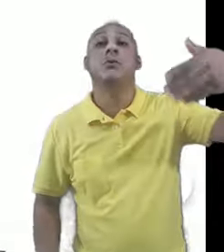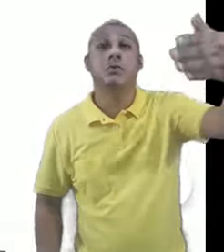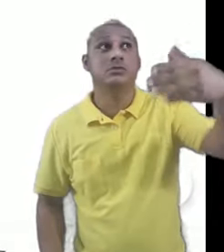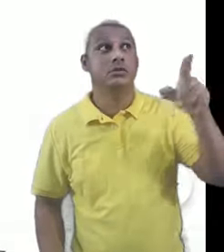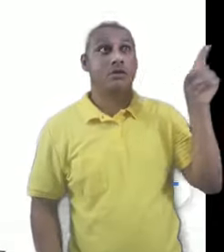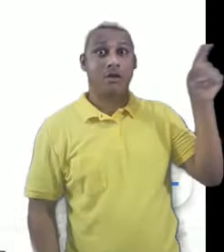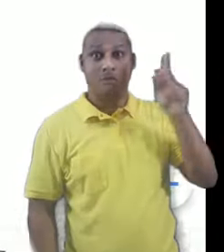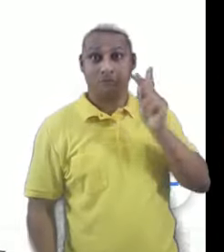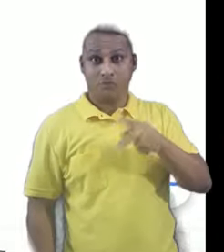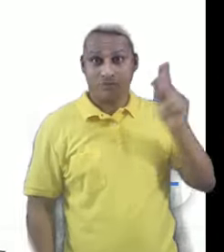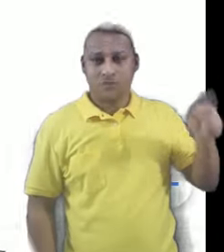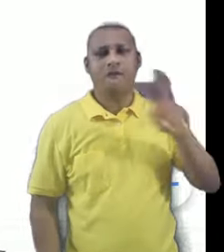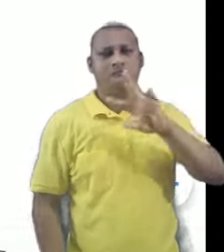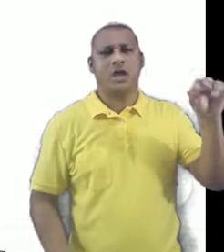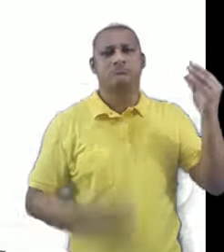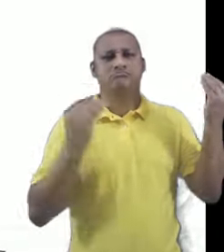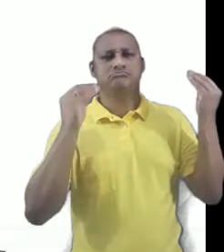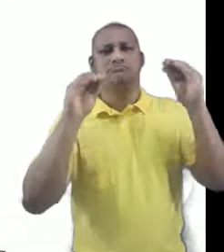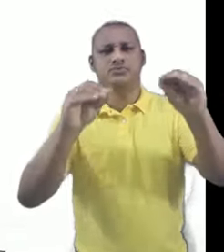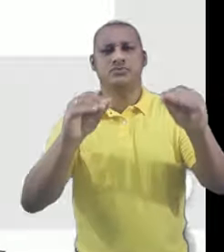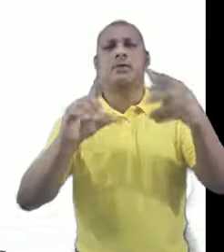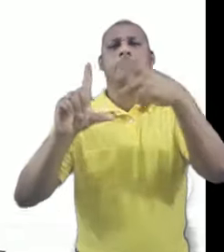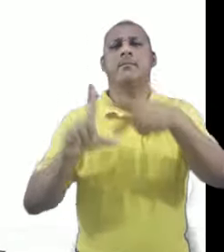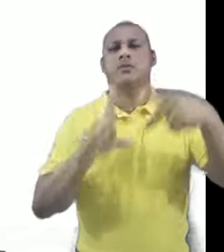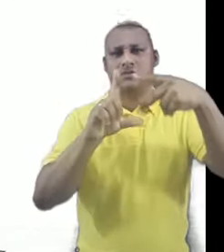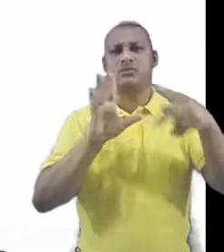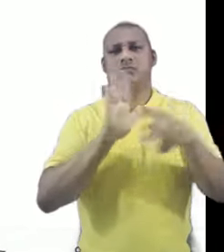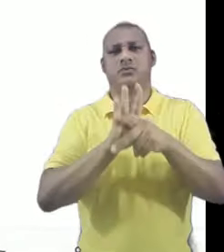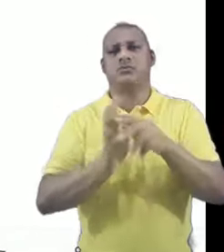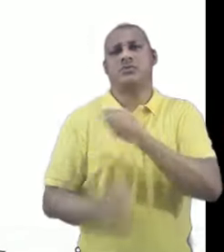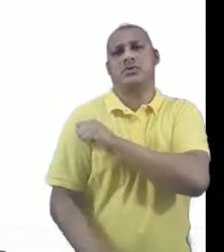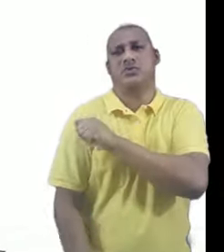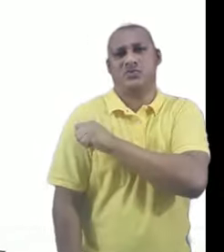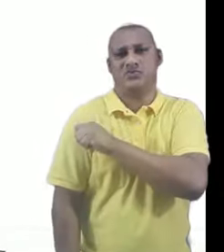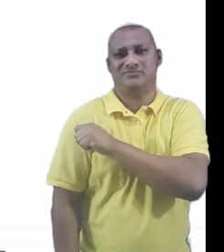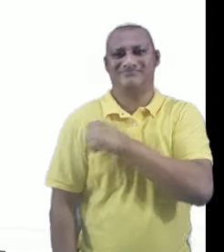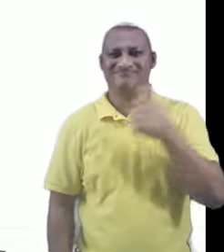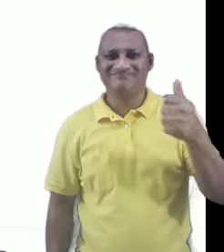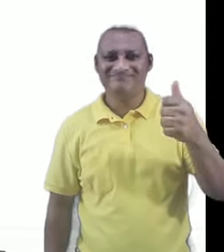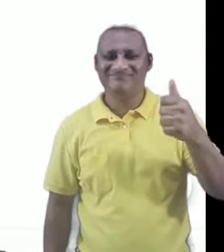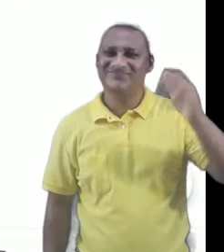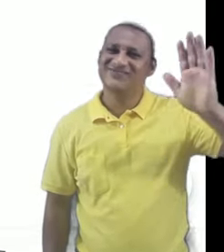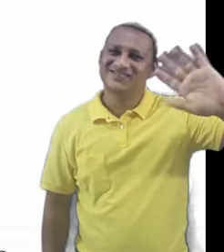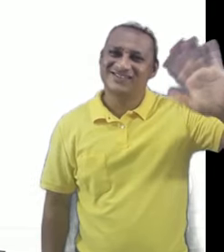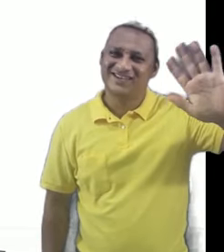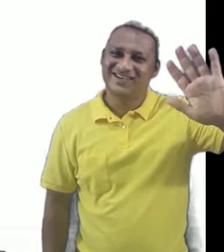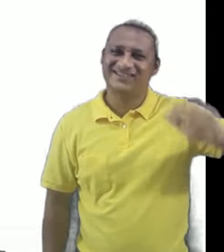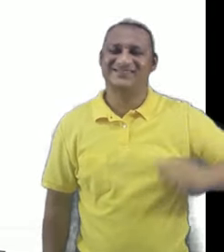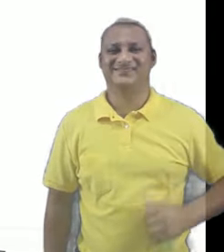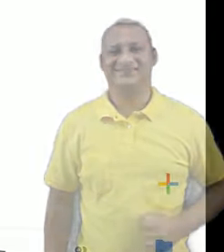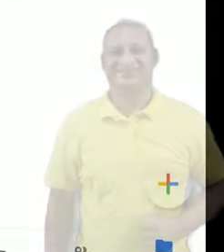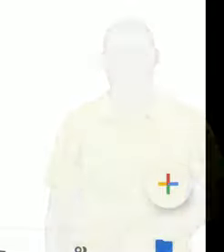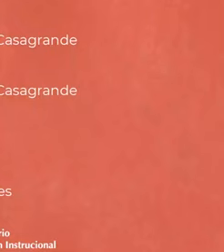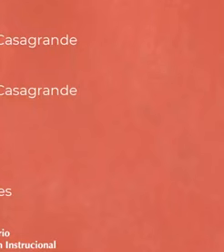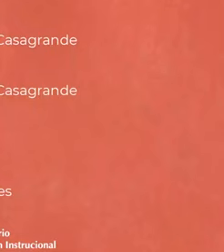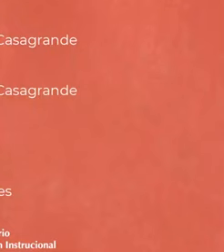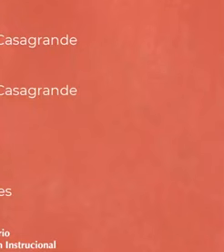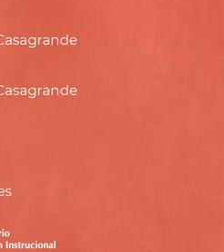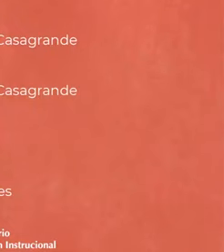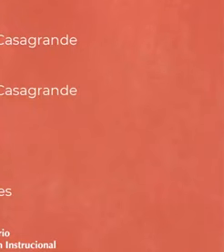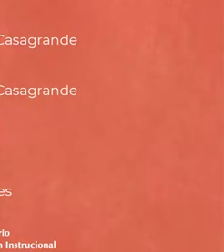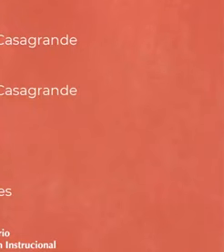parte do professor. Aconselho a visitar a sua pasta da turma no Drive para não deixar nenhuma dúvida para trás. Até o próximo vídeo.